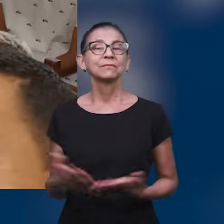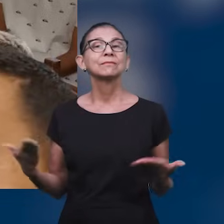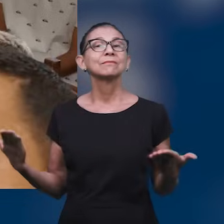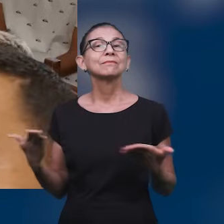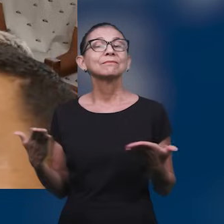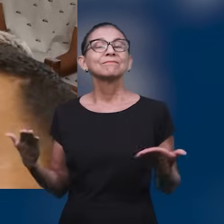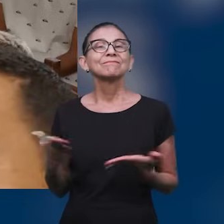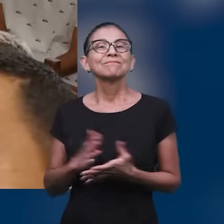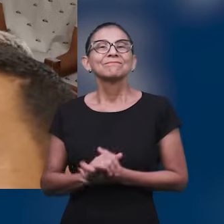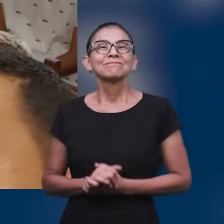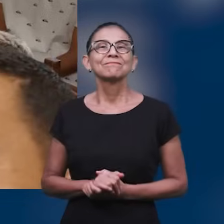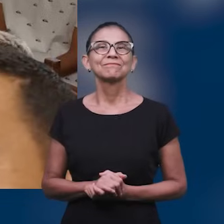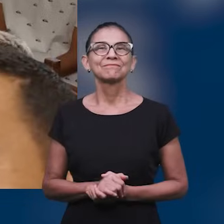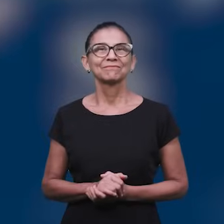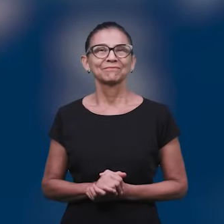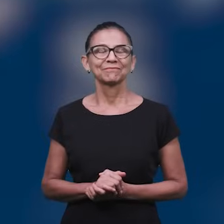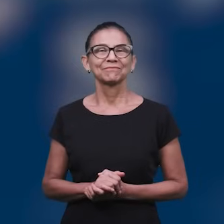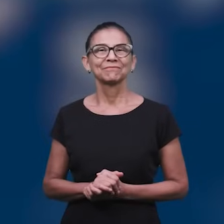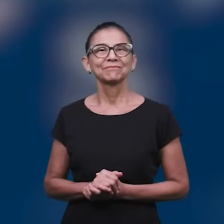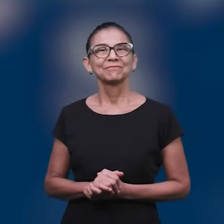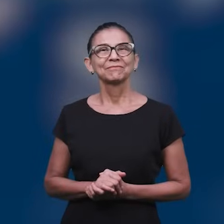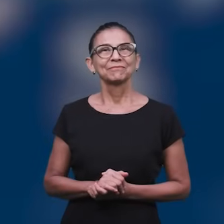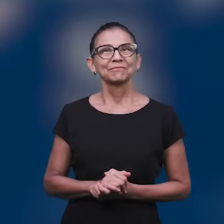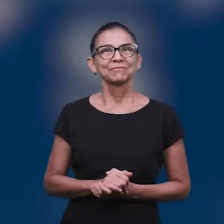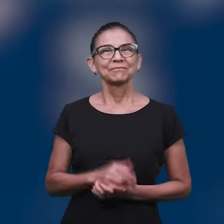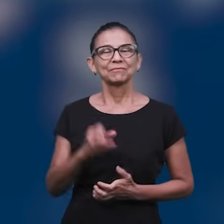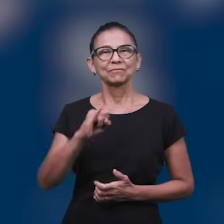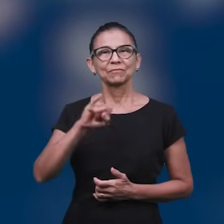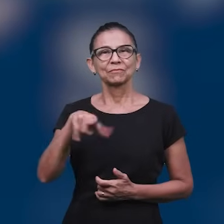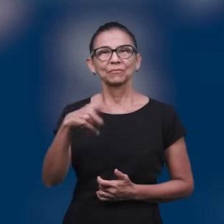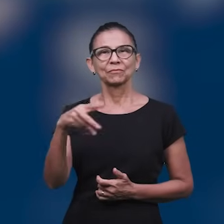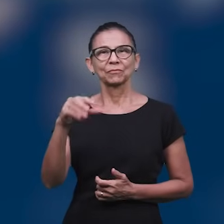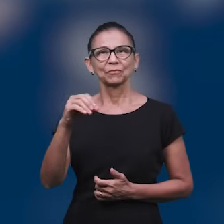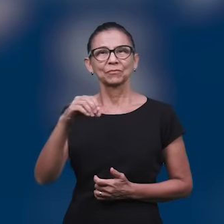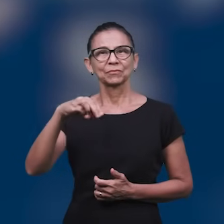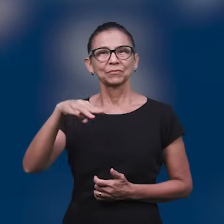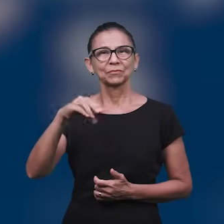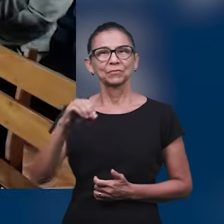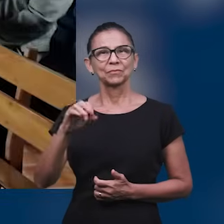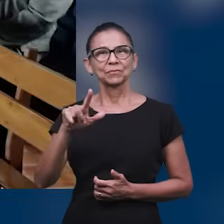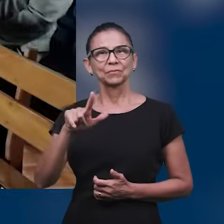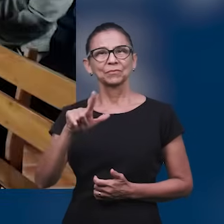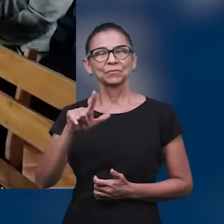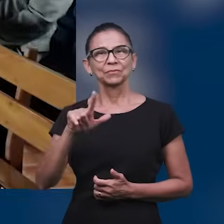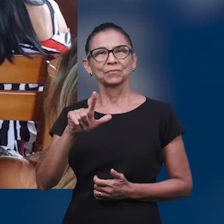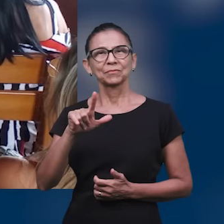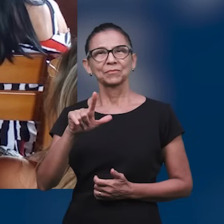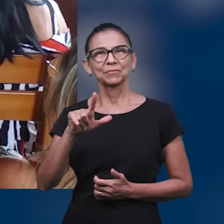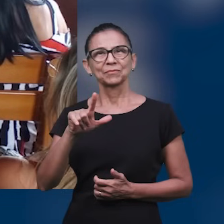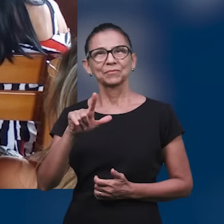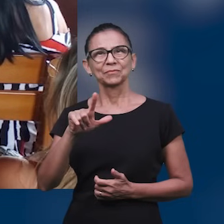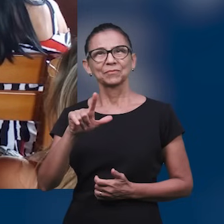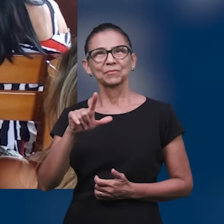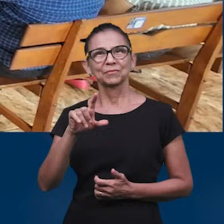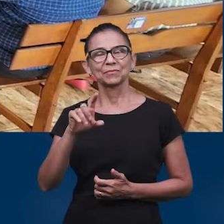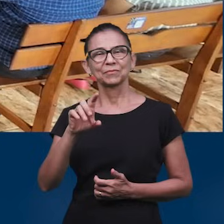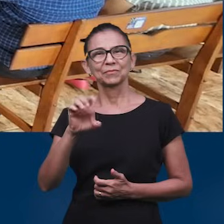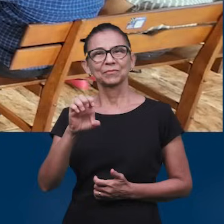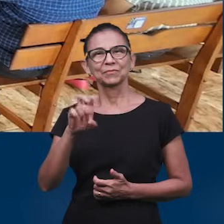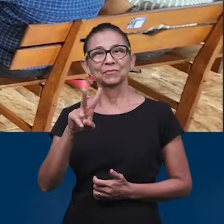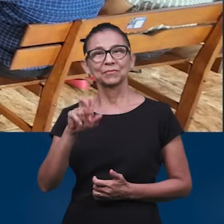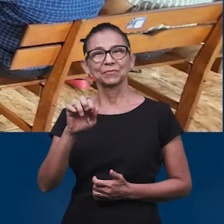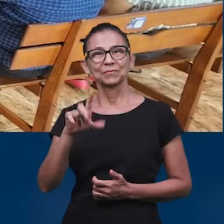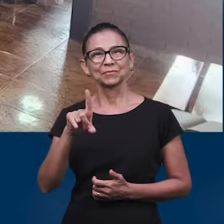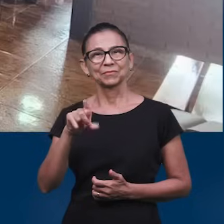Caratinga. Agora vamos para a região de João Molevade, começando pela ICM do Hipólito. Fotos da ICM da Indústria. Lá